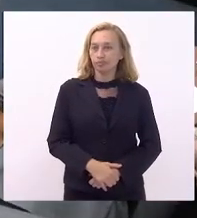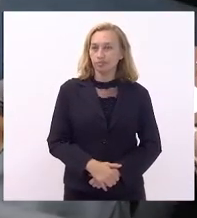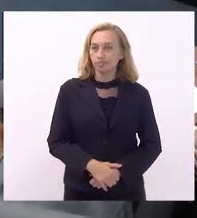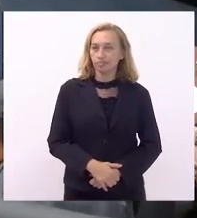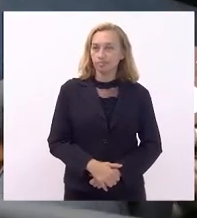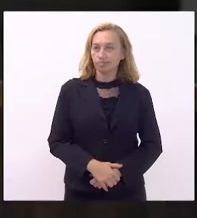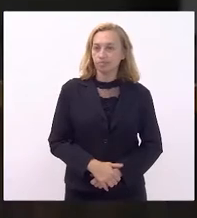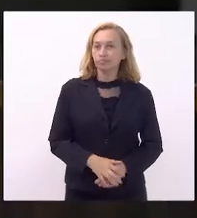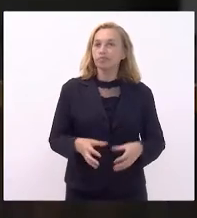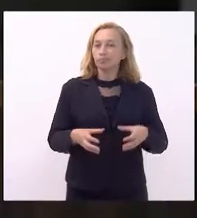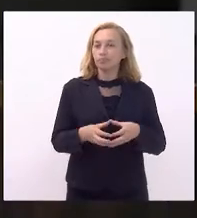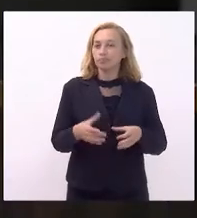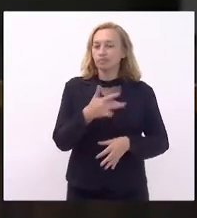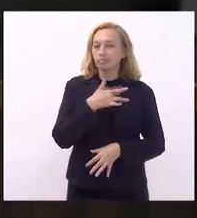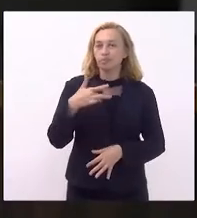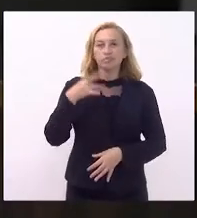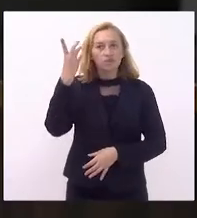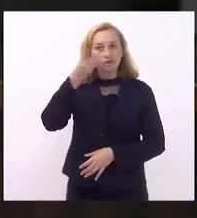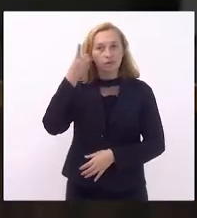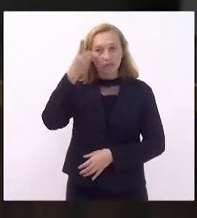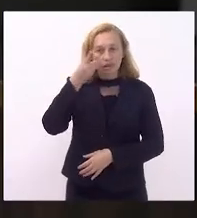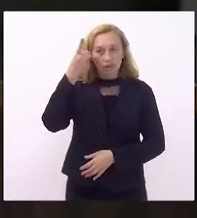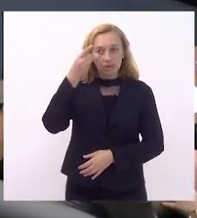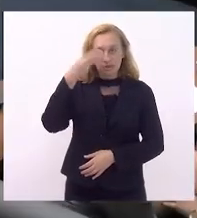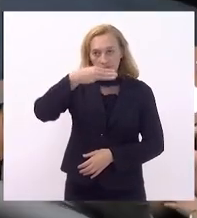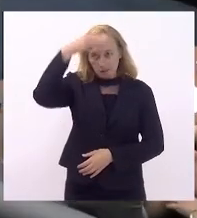Pela Comissão de Saúde, deputada Marta Rocha.